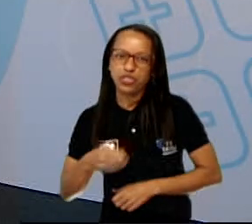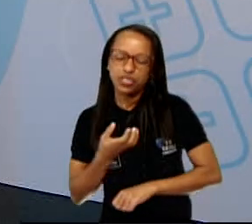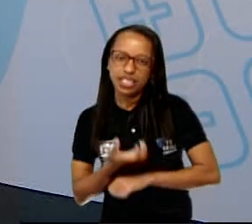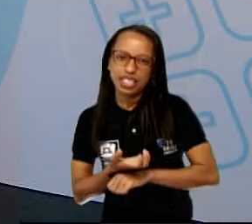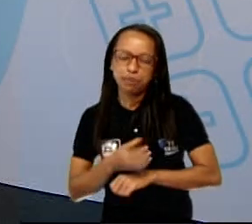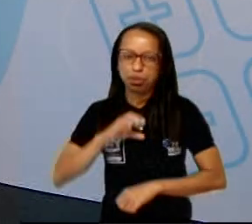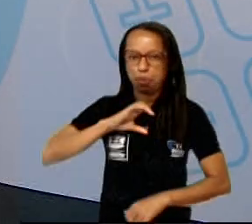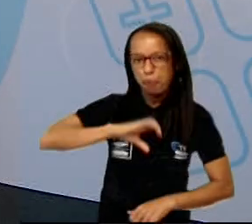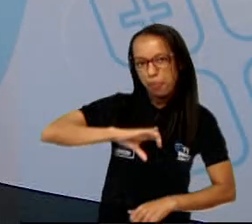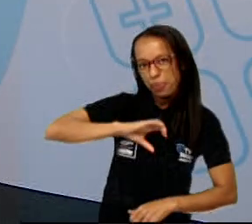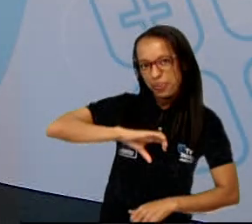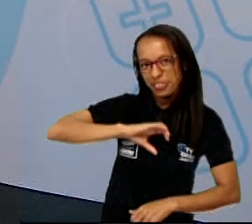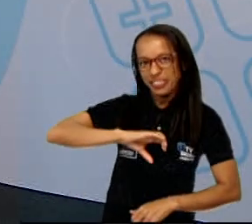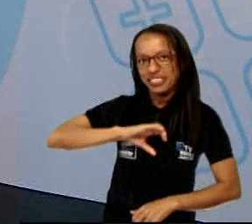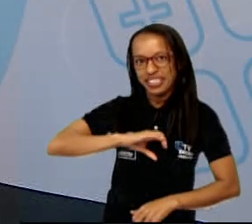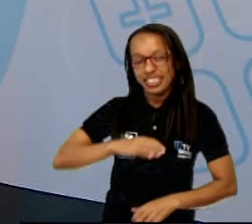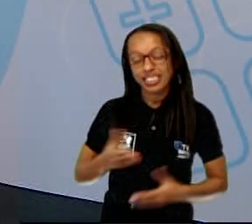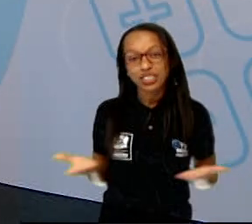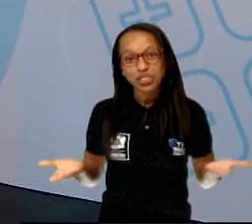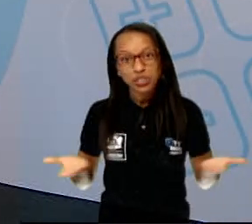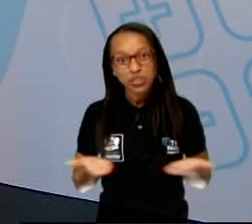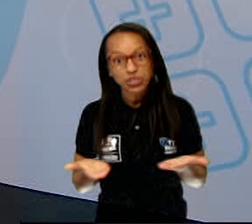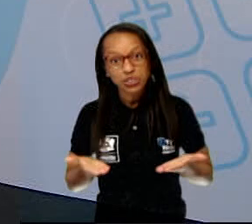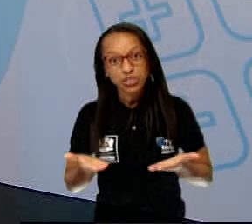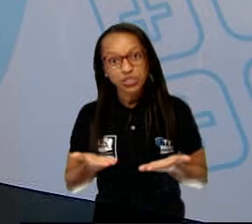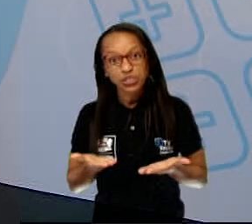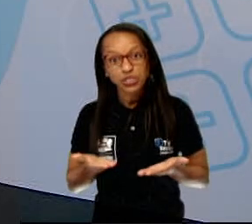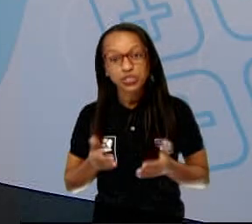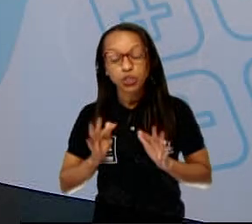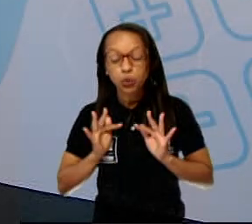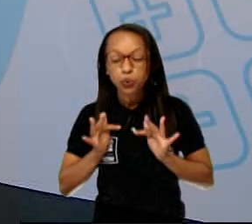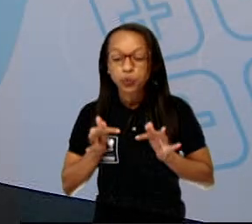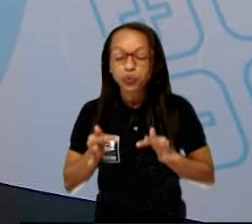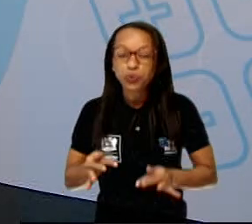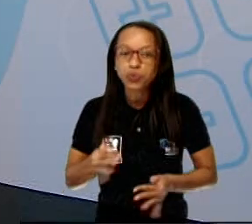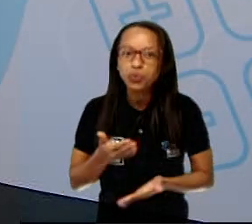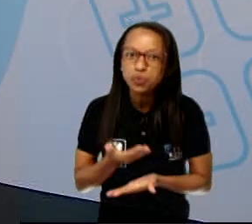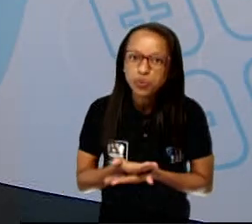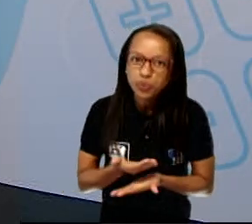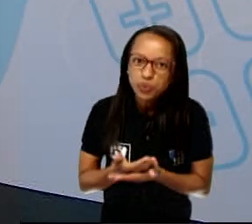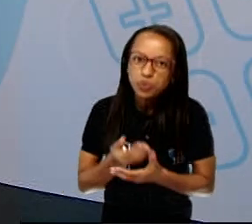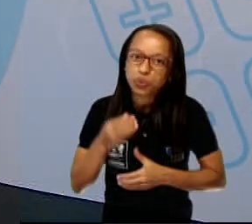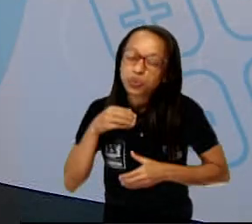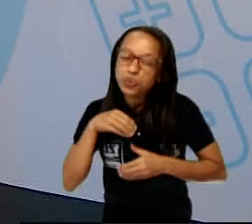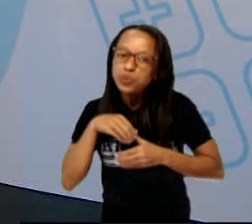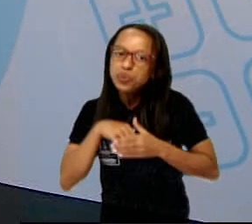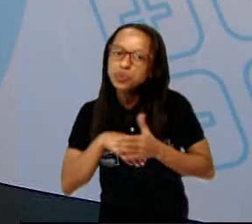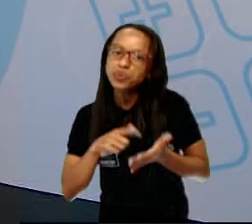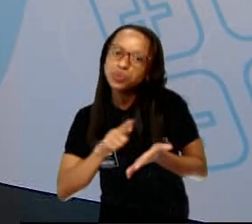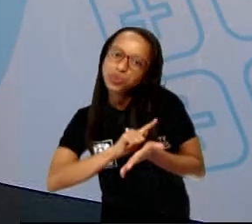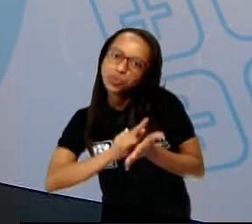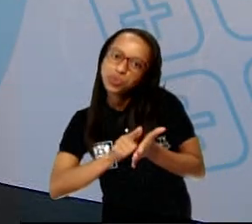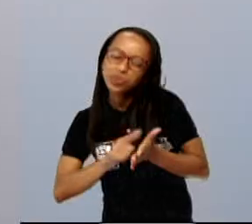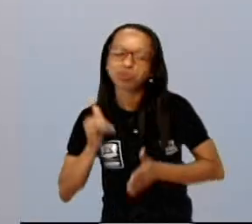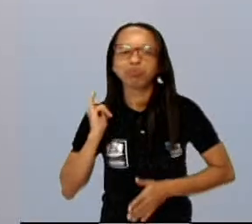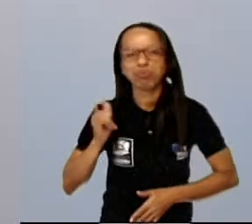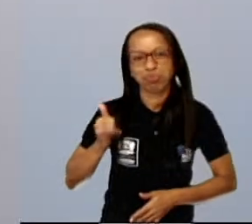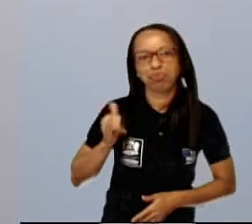Jeboatã dos Guararapes e hoje a gente vai concluir nossos estudos dentro do gênero conto. Vamos juntos?